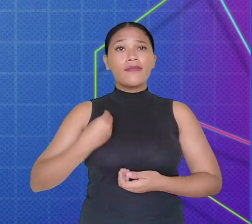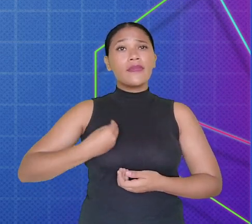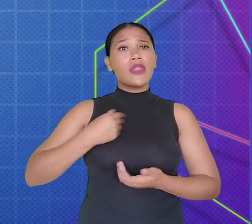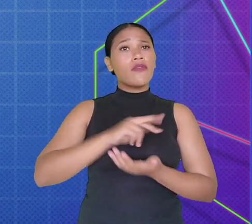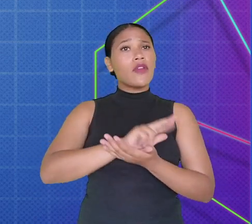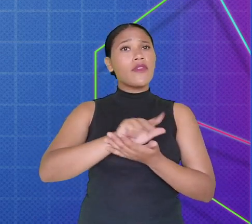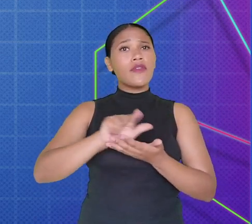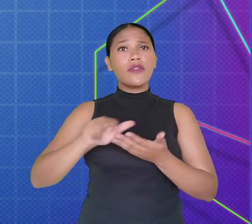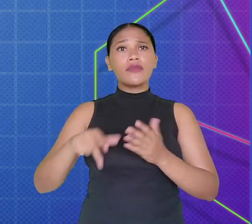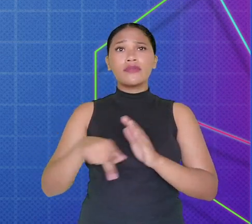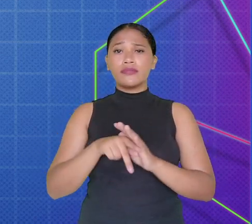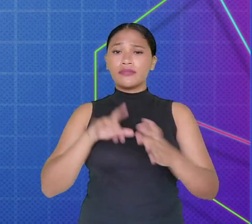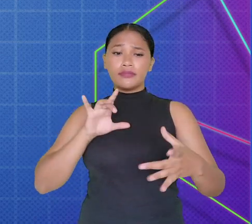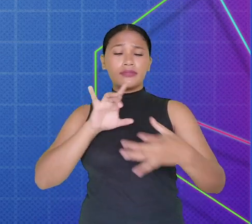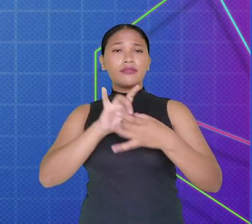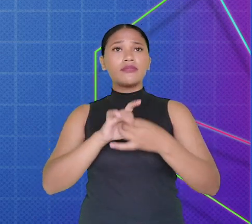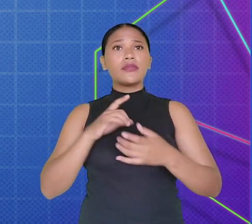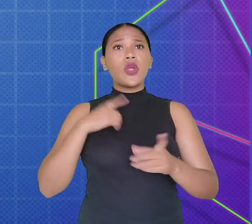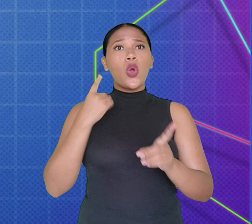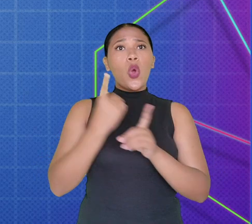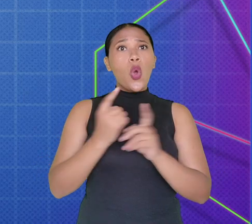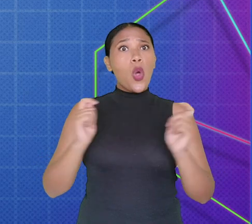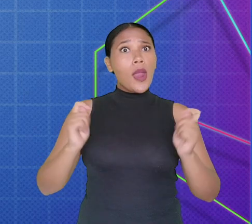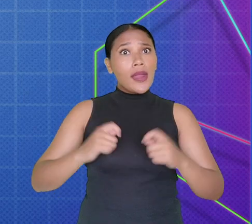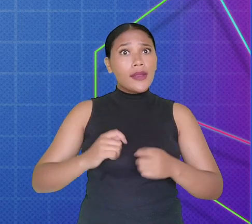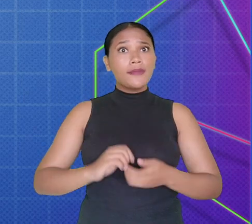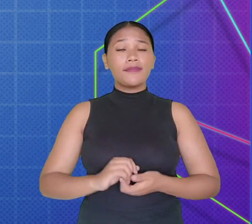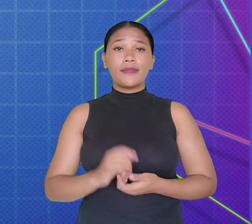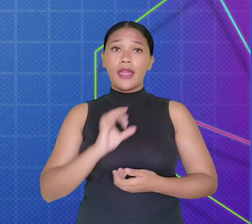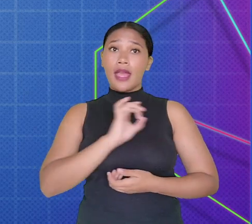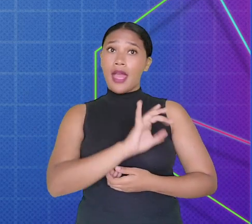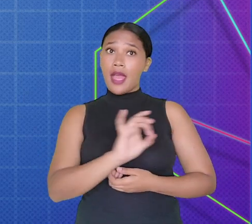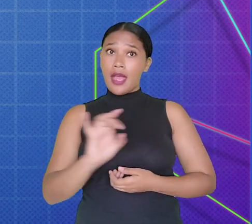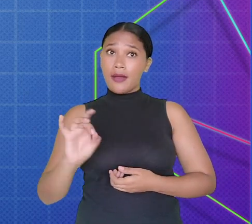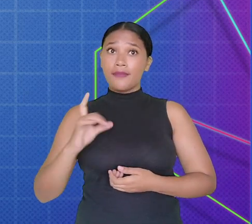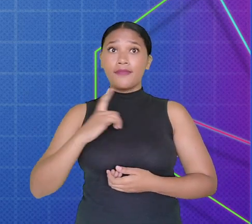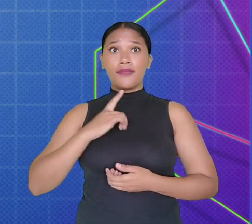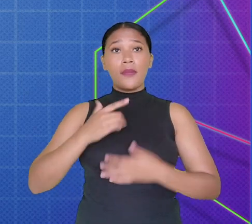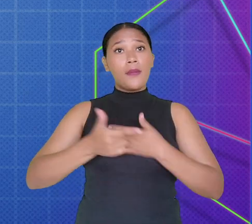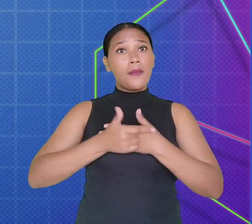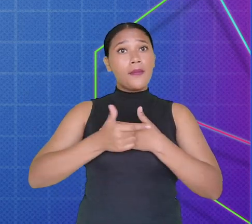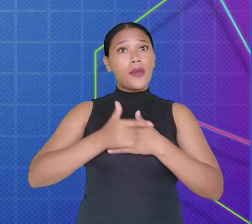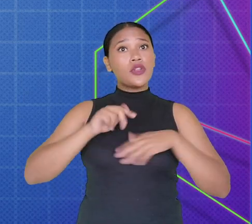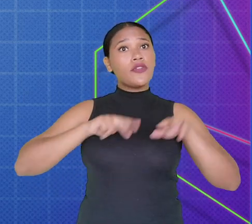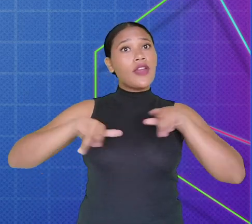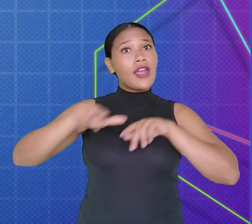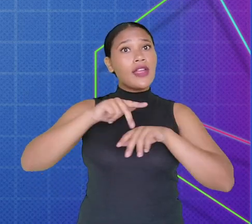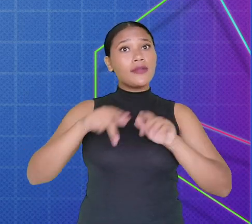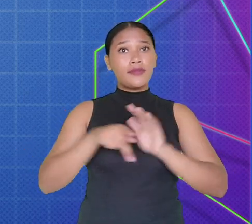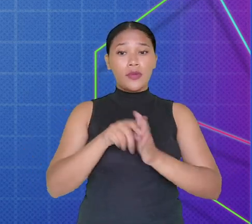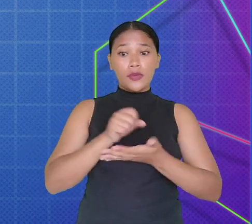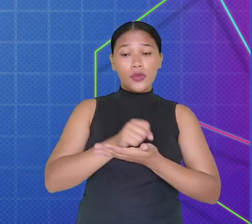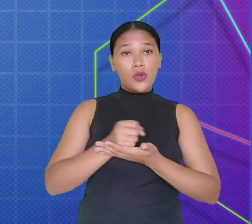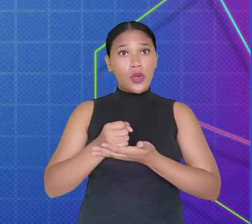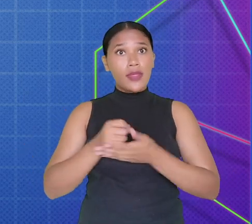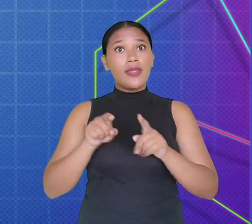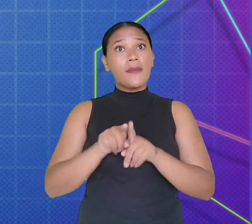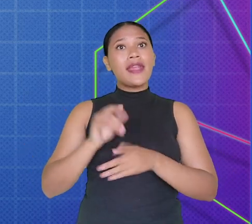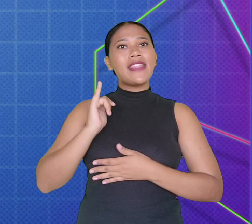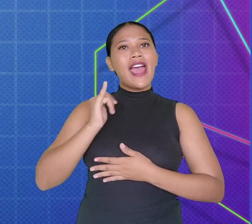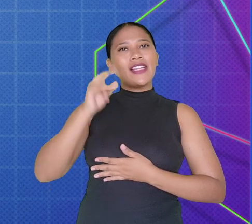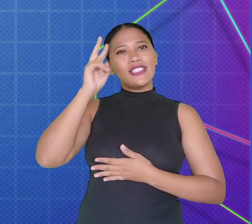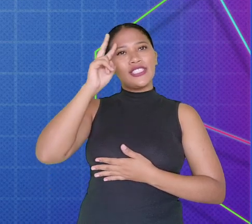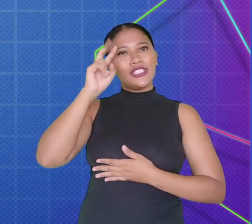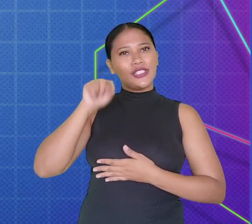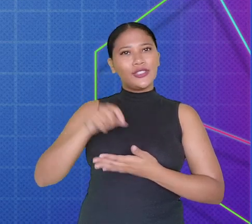envolvente. Existem vários tipos de interações que podem ser encontradas nos jogos, e cada uma delas pode ter um papel diferente na